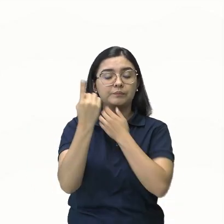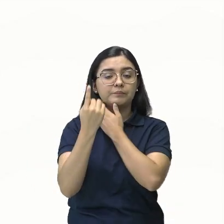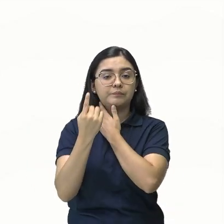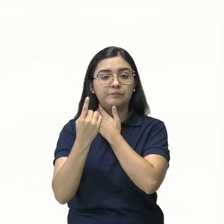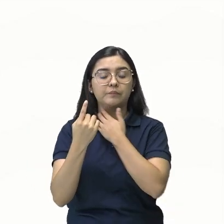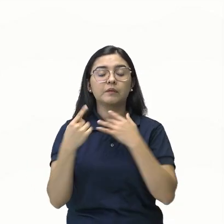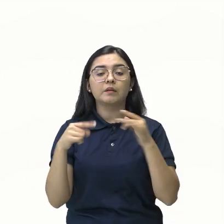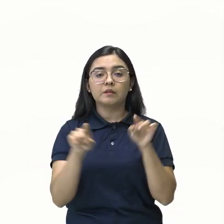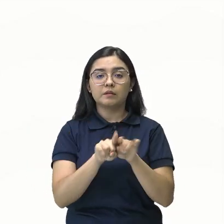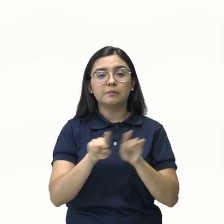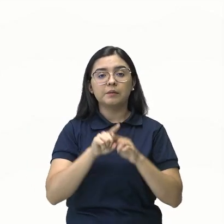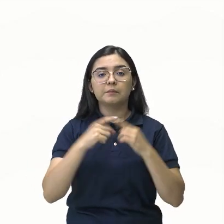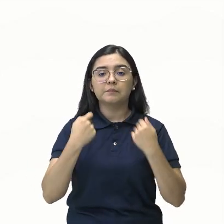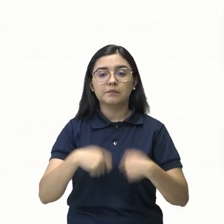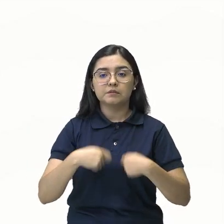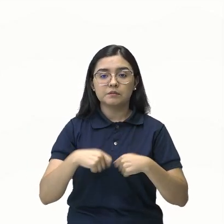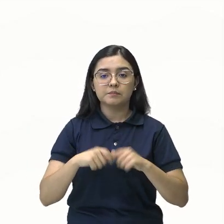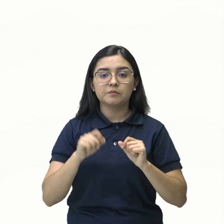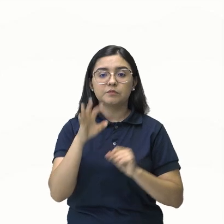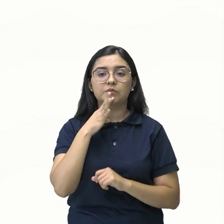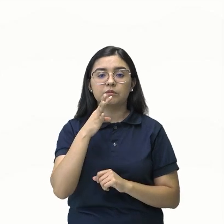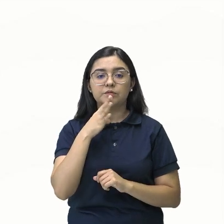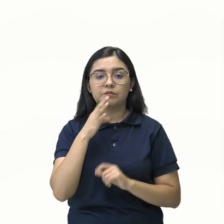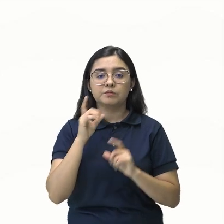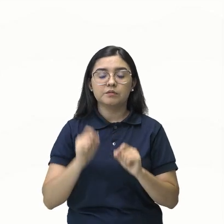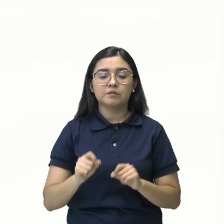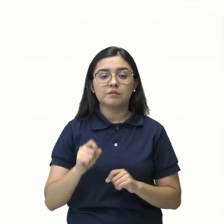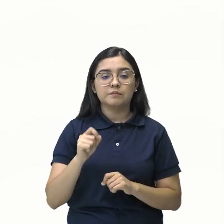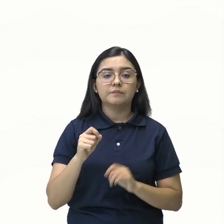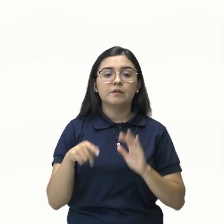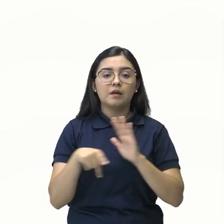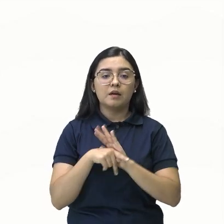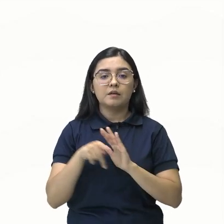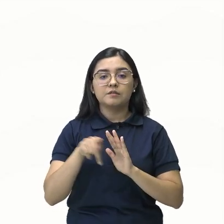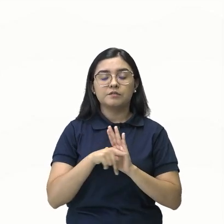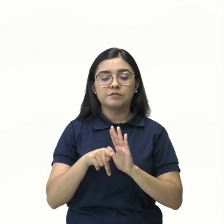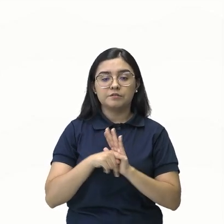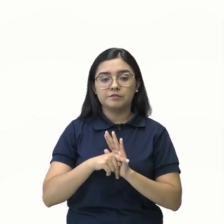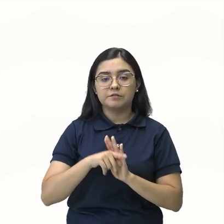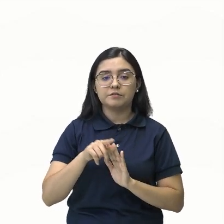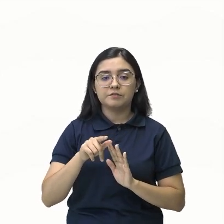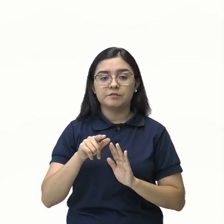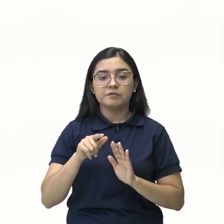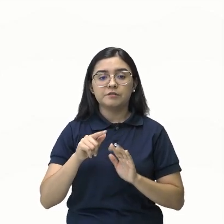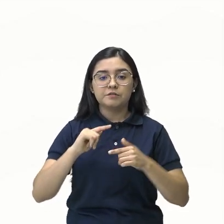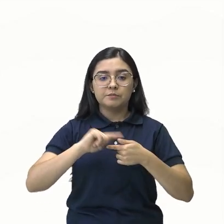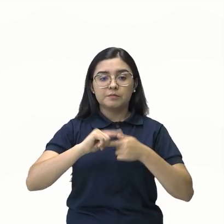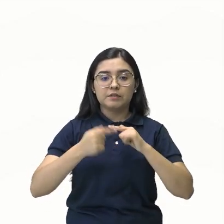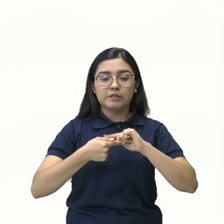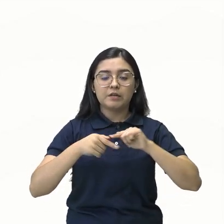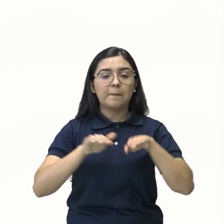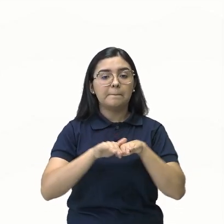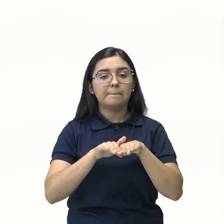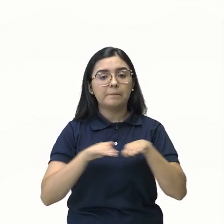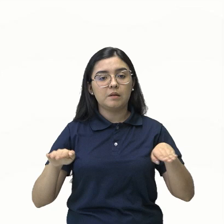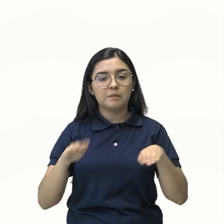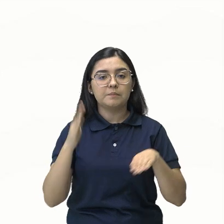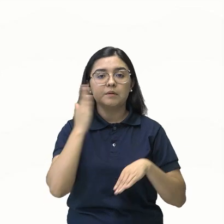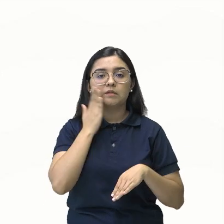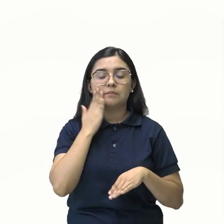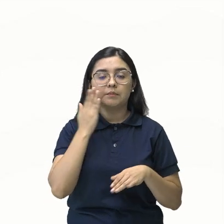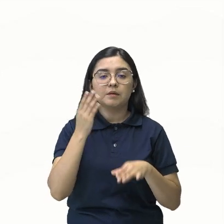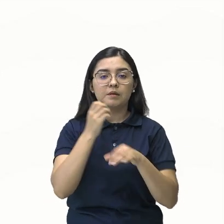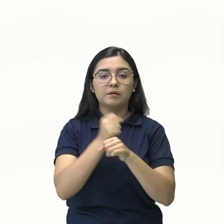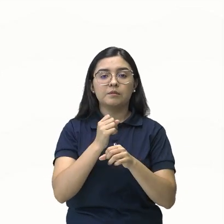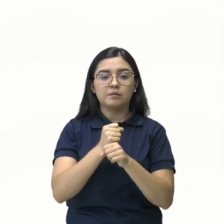também precisamos conhecer ali as figuras planas, para a gente poder saber calcular a área